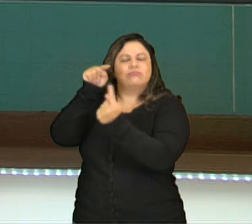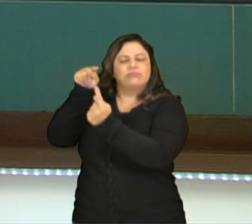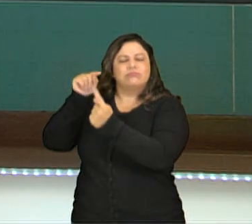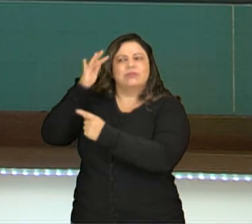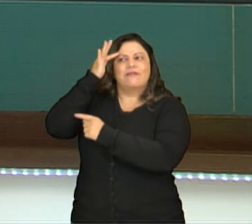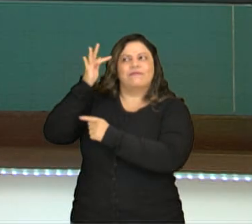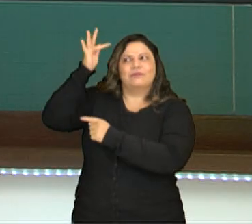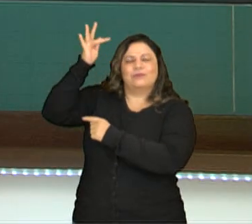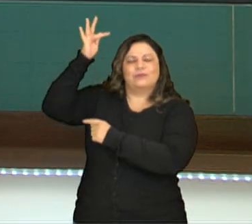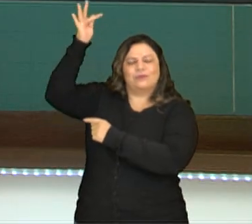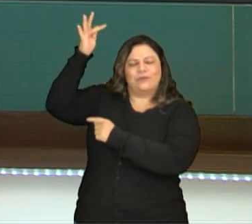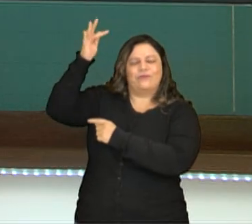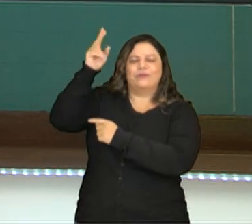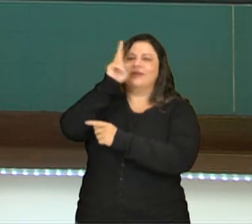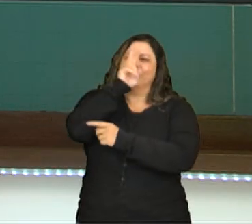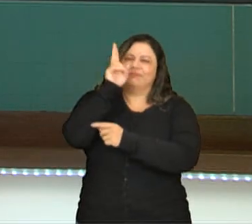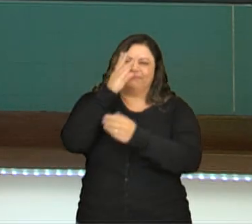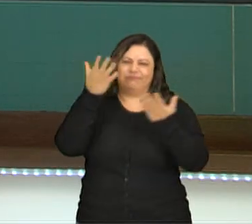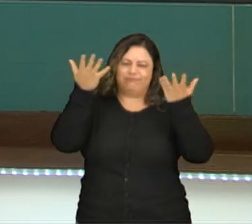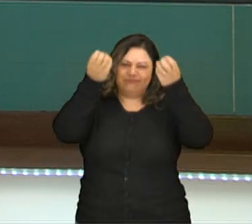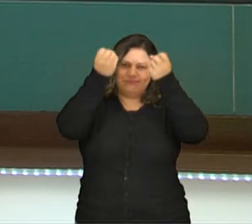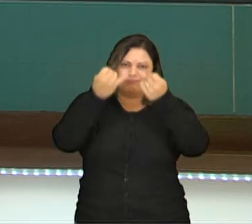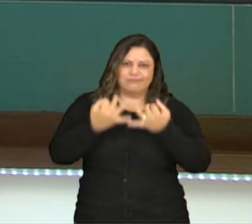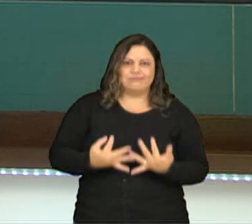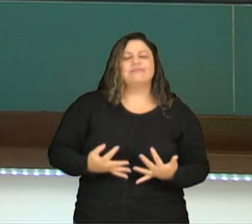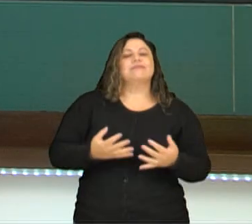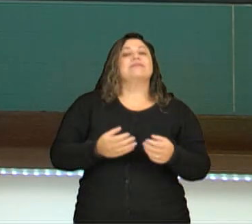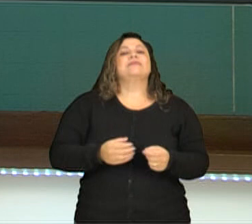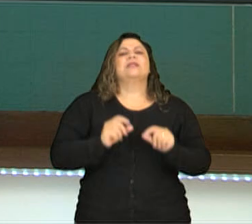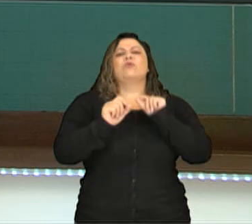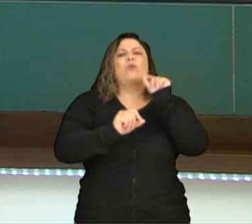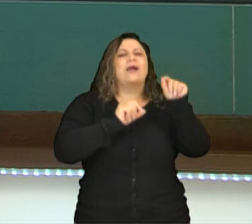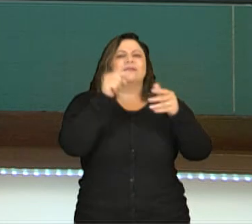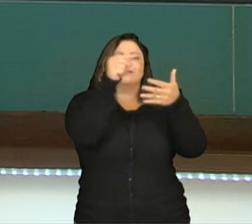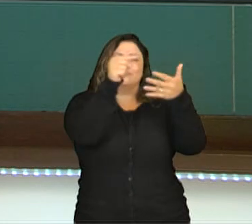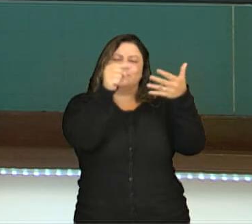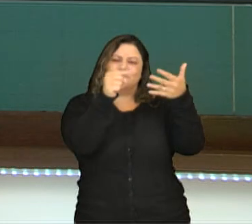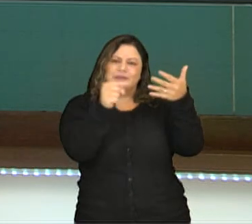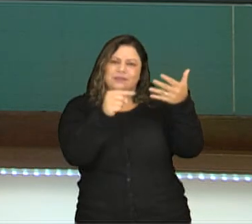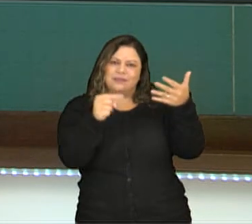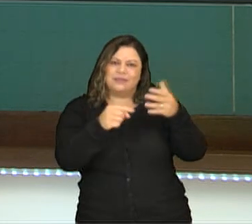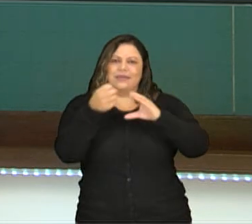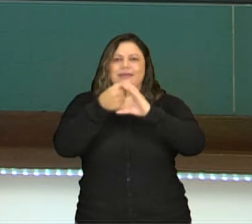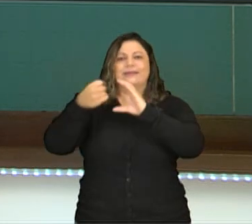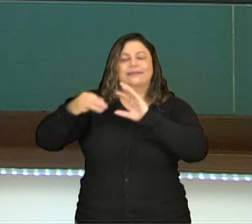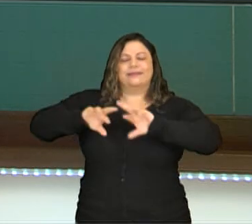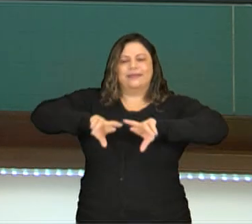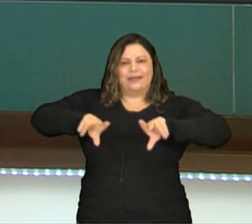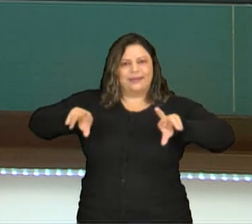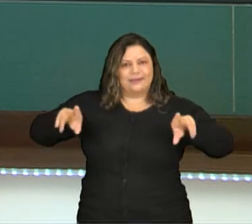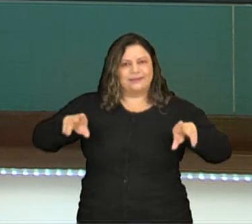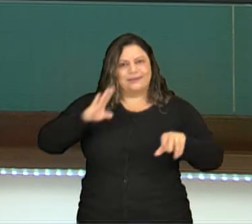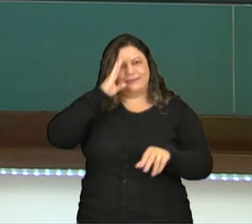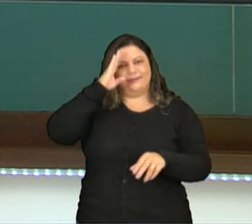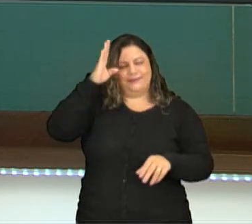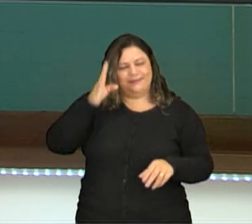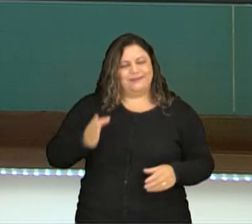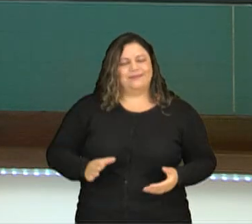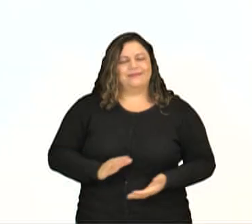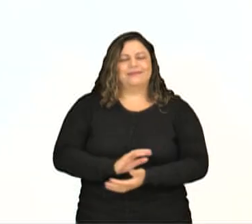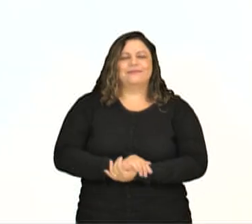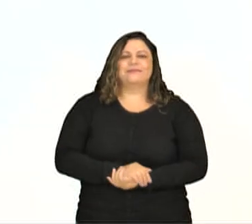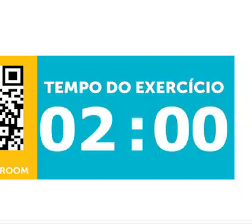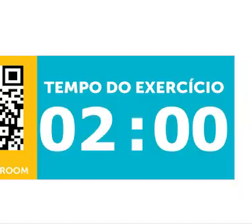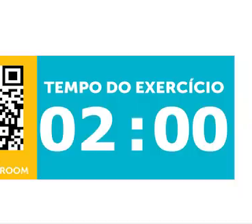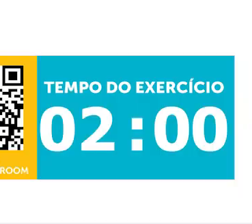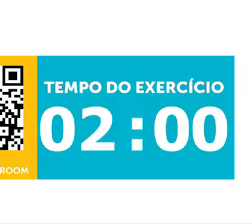Então, revisita essa aula de hoje e tenta dizer aí quais são os principais aspectos da filosofia escolástica. Daqui a pouco eu volto e te apresento a resposta.